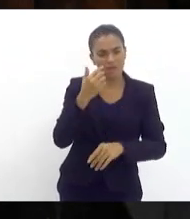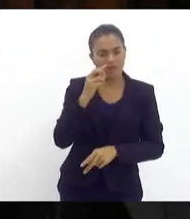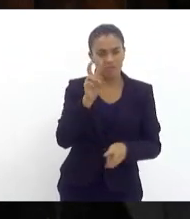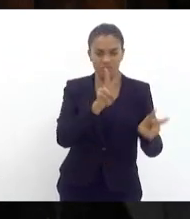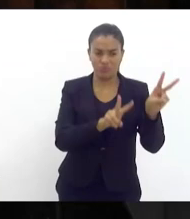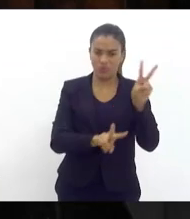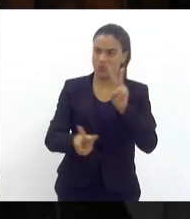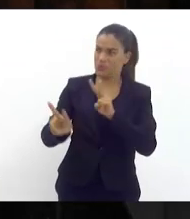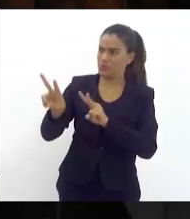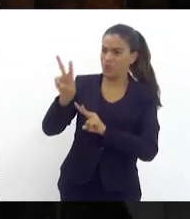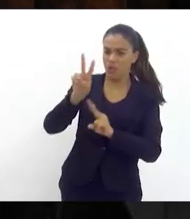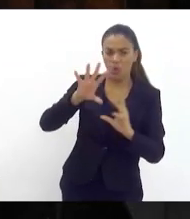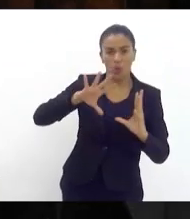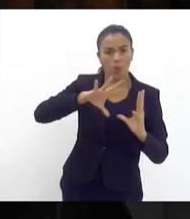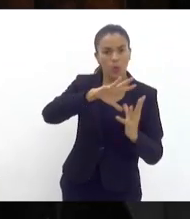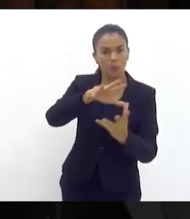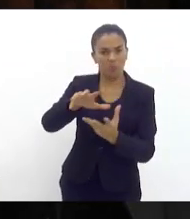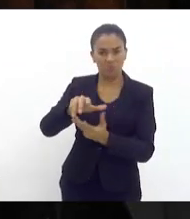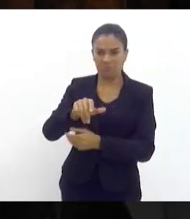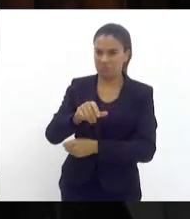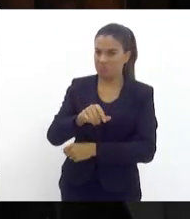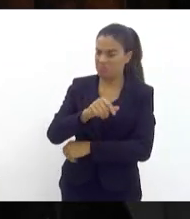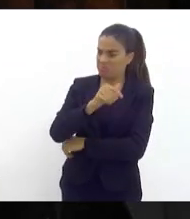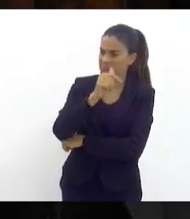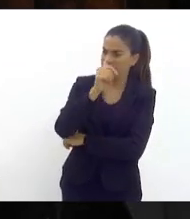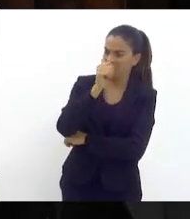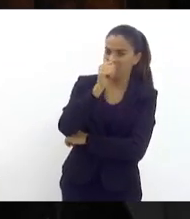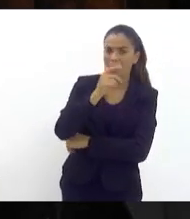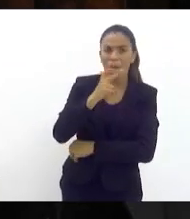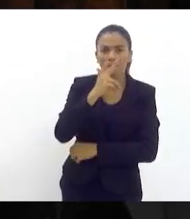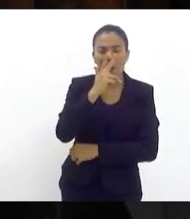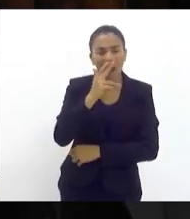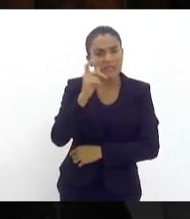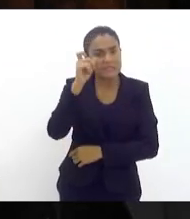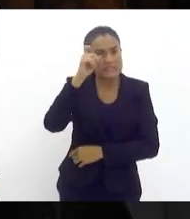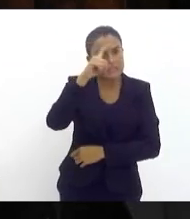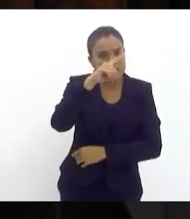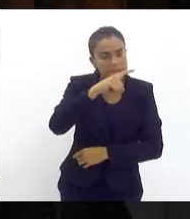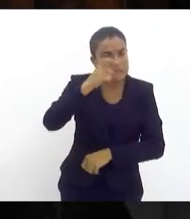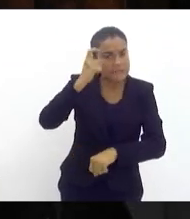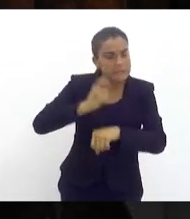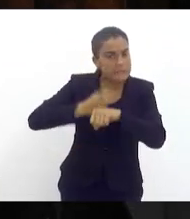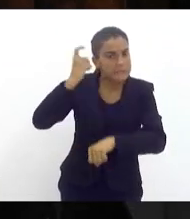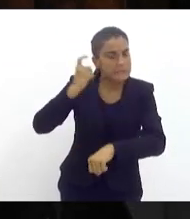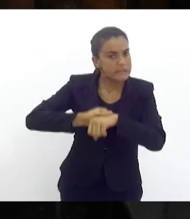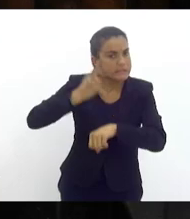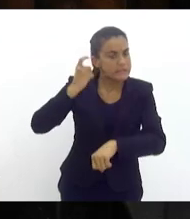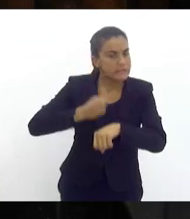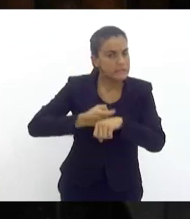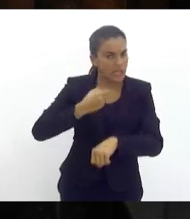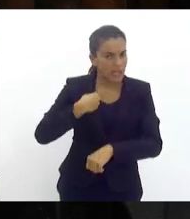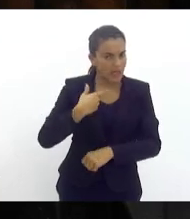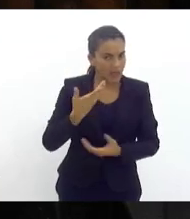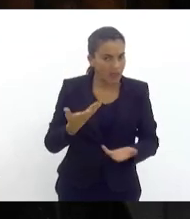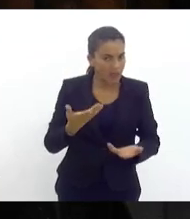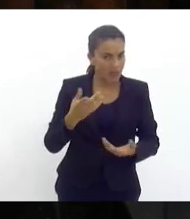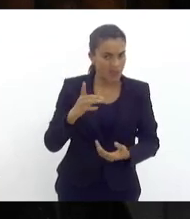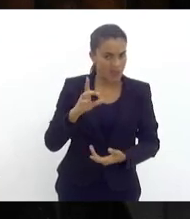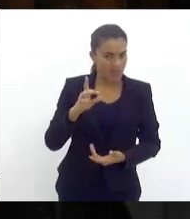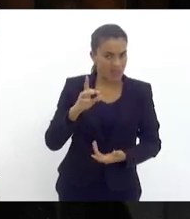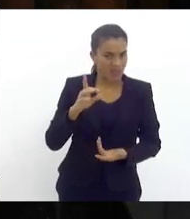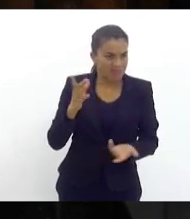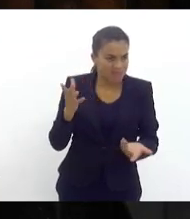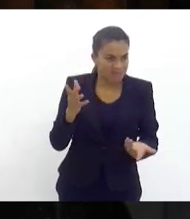hoje parece difícil duro você descobriu que o homem